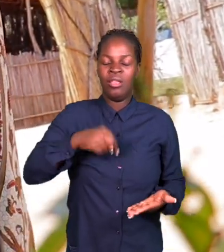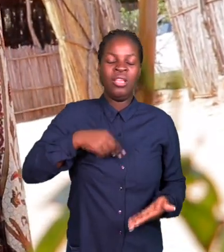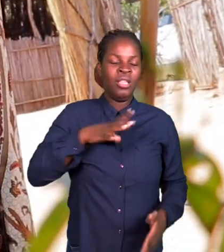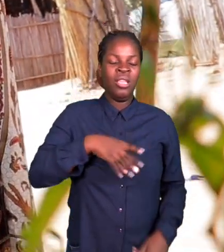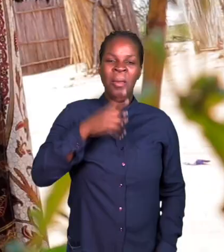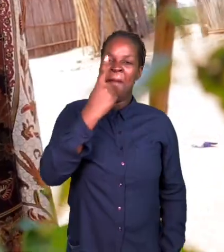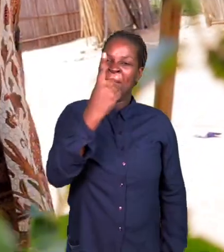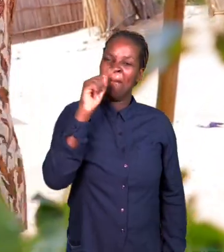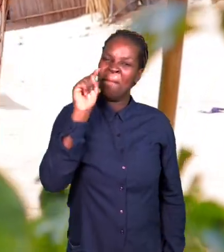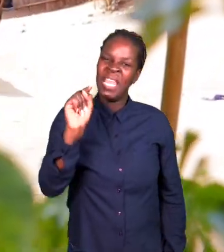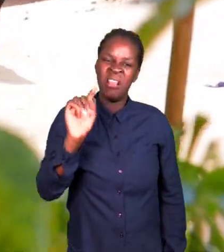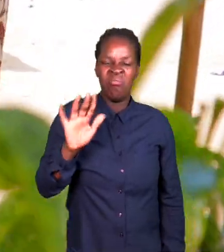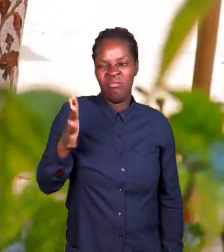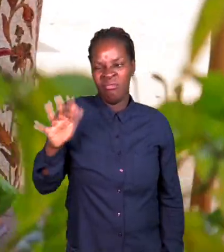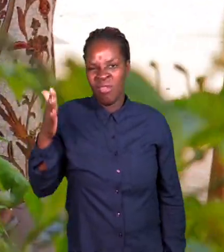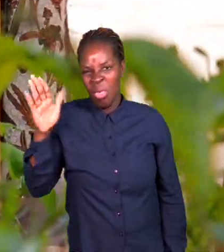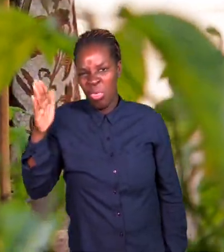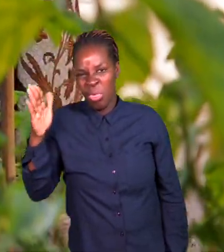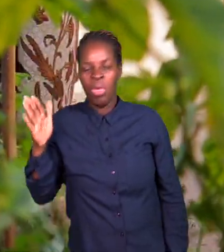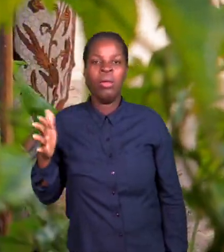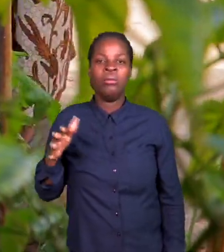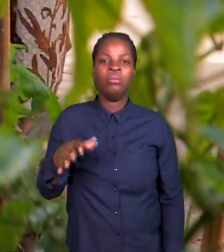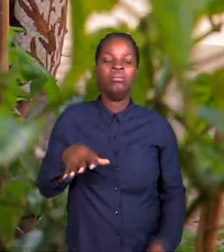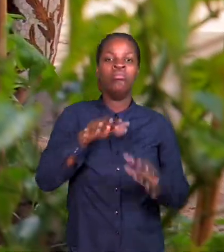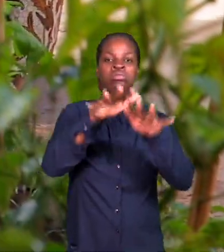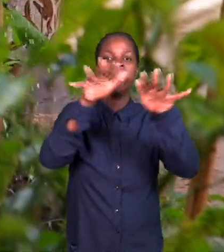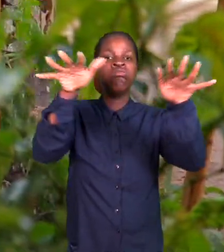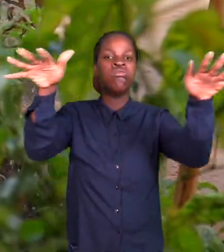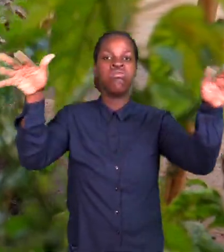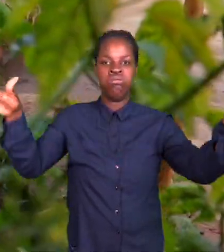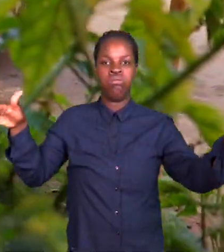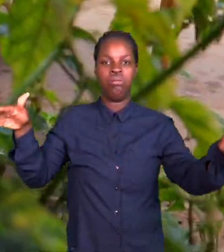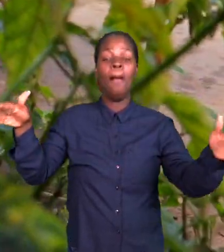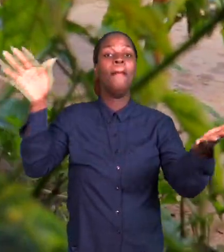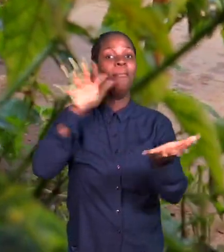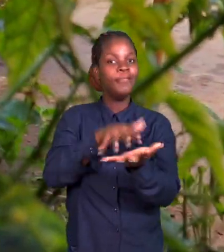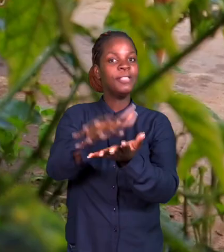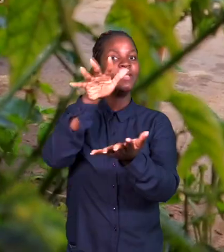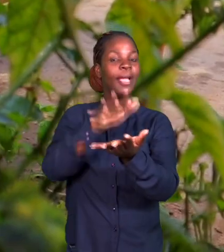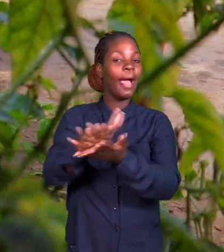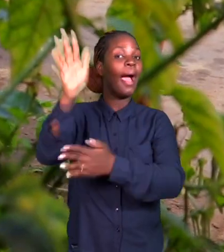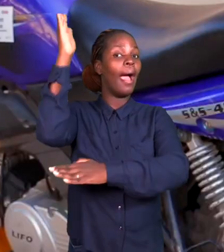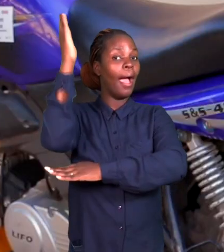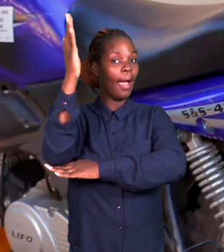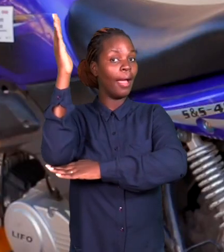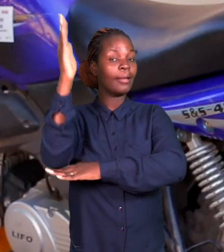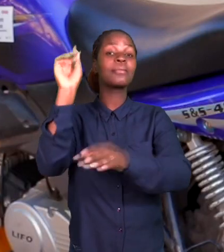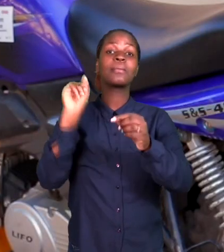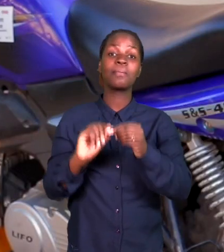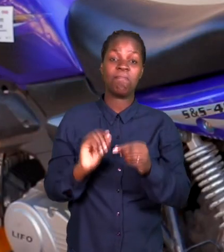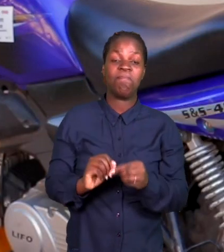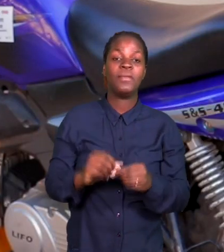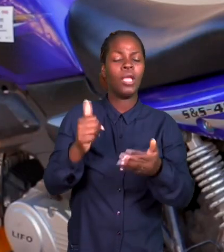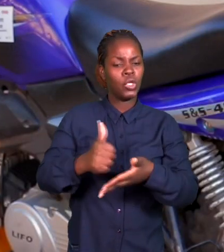voluntários. Então já pode imaginar que estamos a falar de 1000 e tal voluntários espalhados por todo o distrito. Isso facilitou